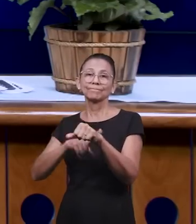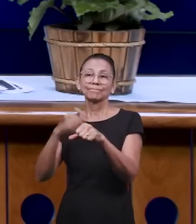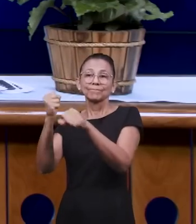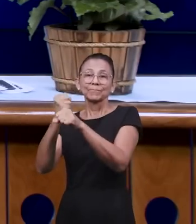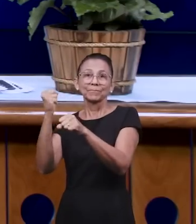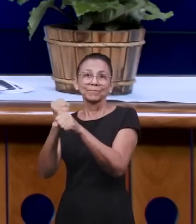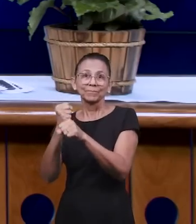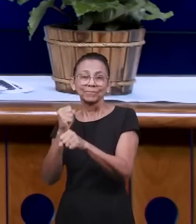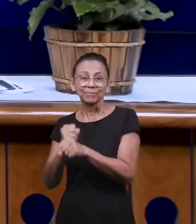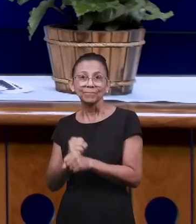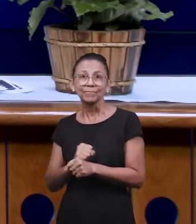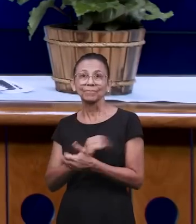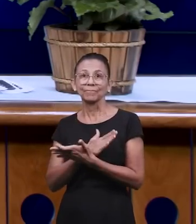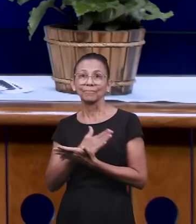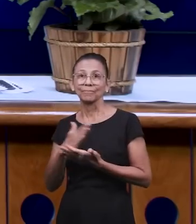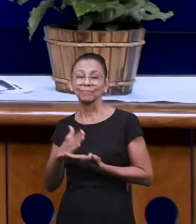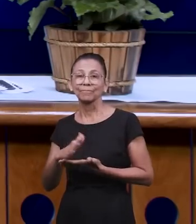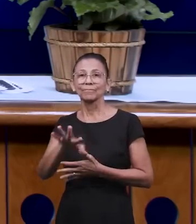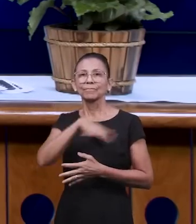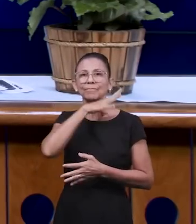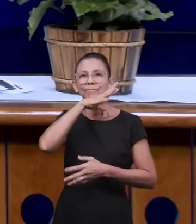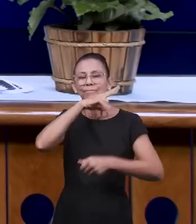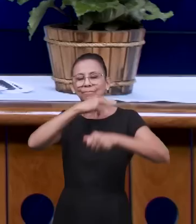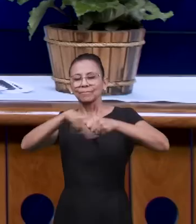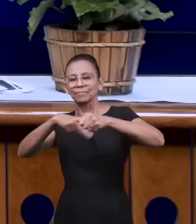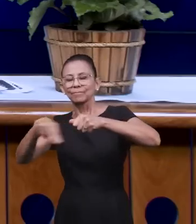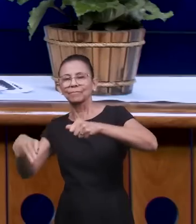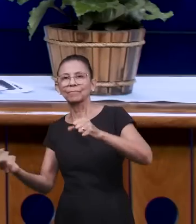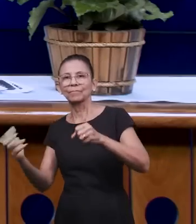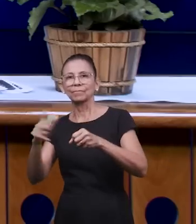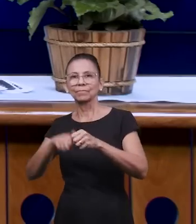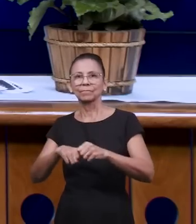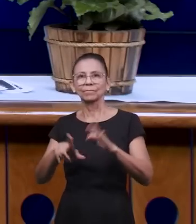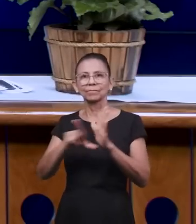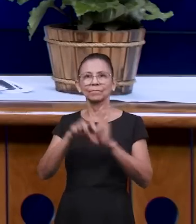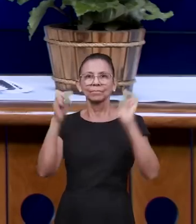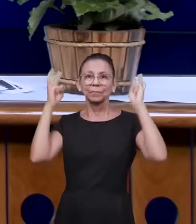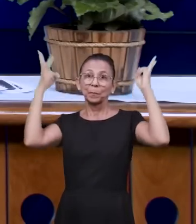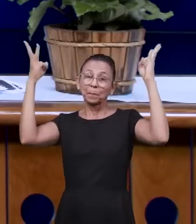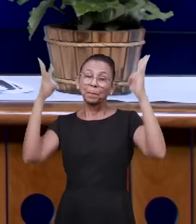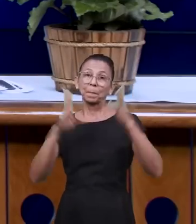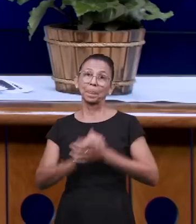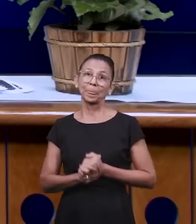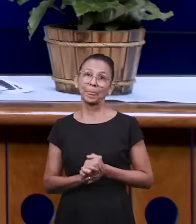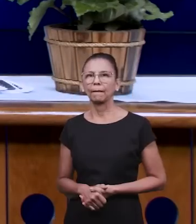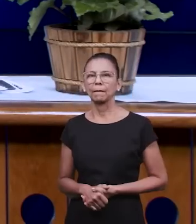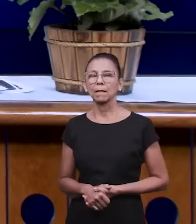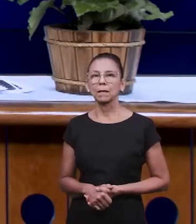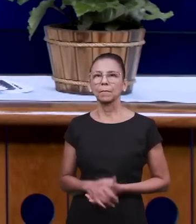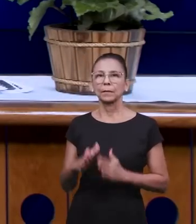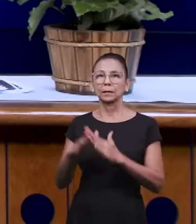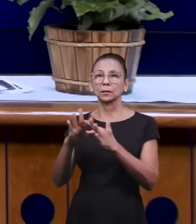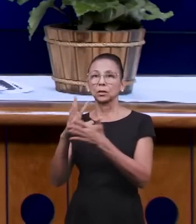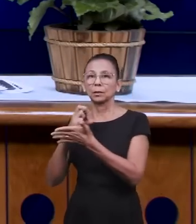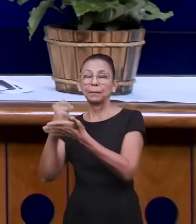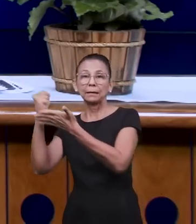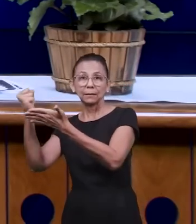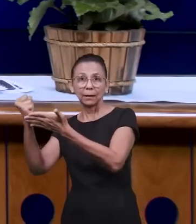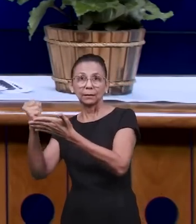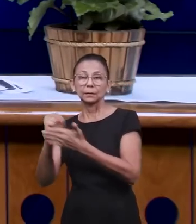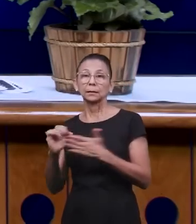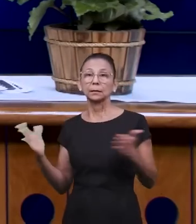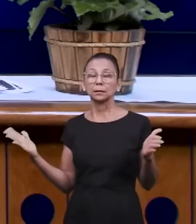1947, novembro de 47, Israel voltou para a terra. Porém, a Inglaterra ainda estava lá dentro. Em maio de 48,